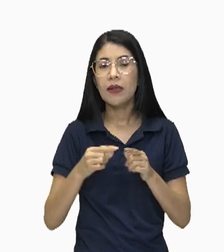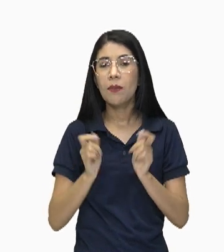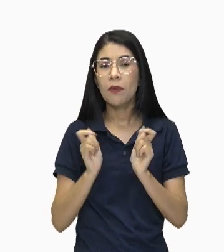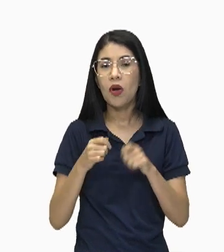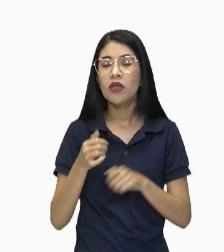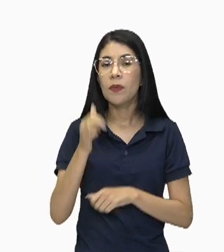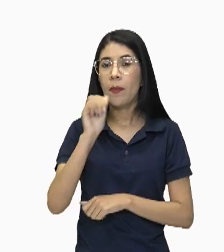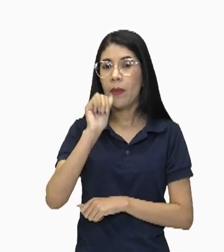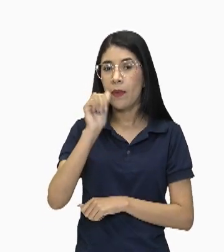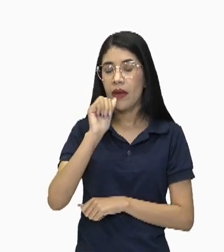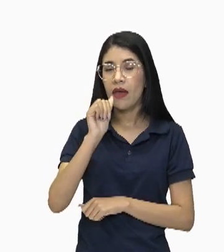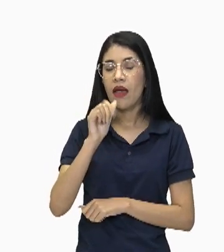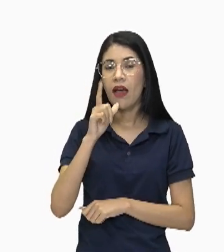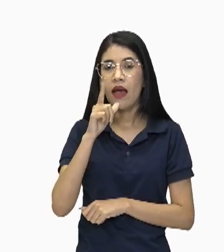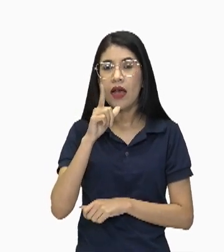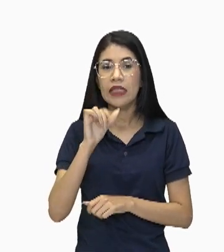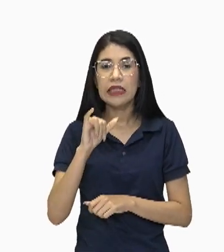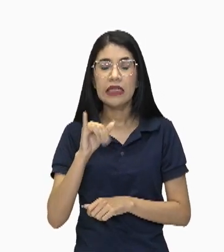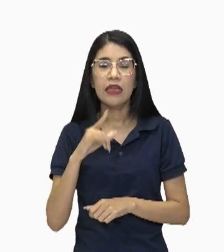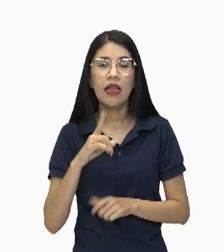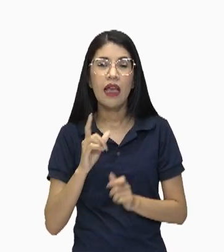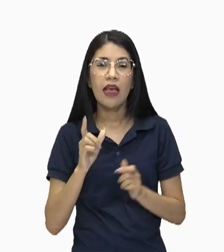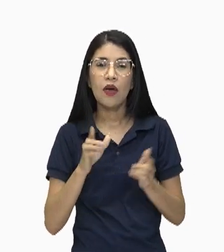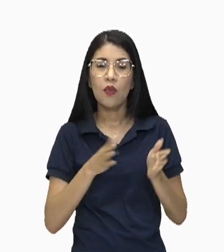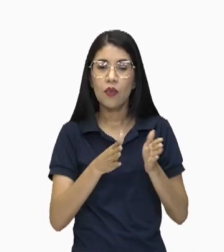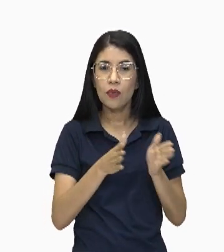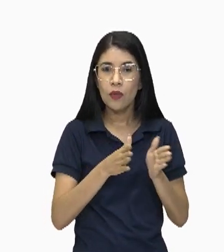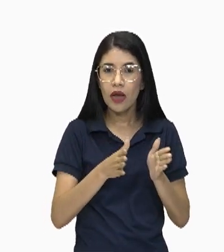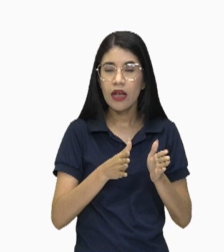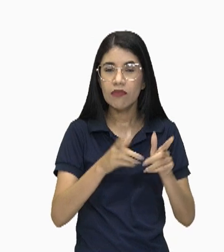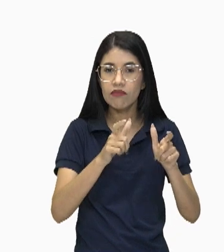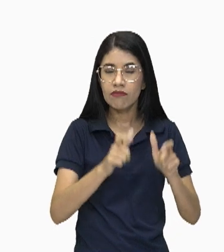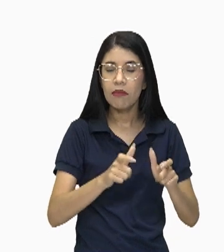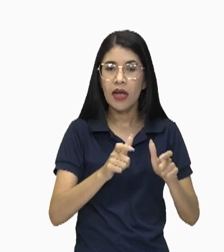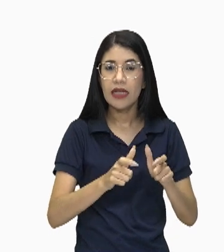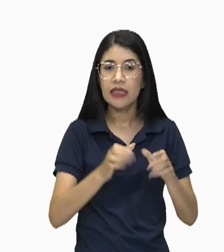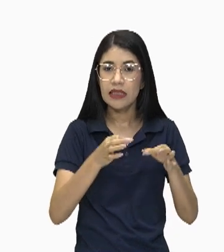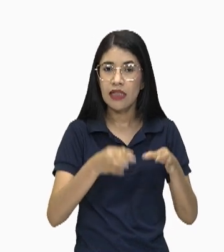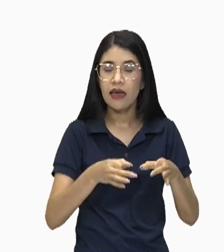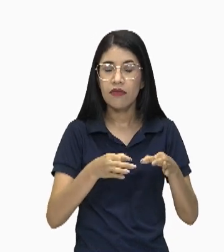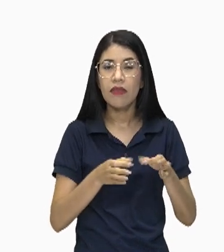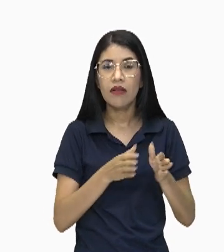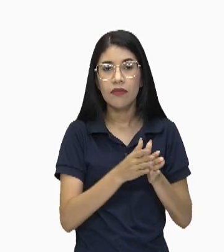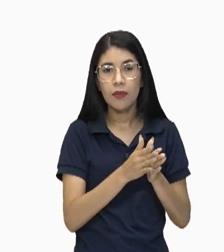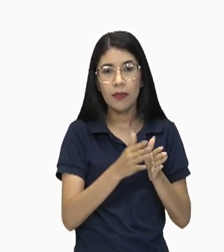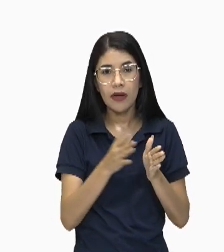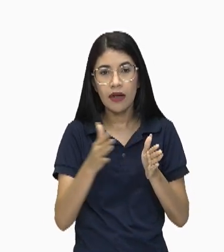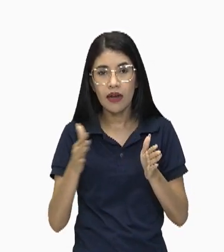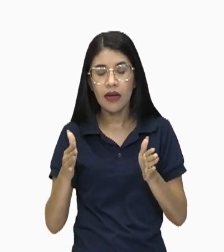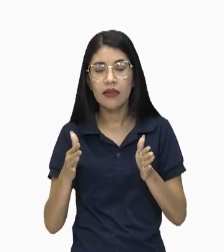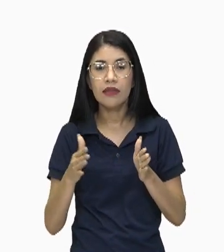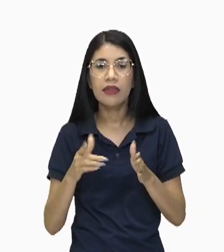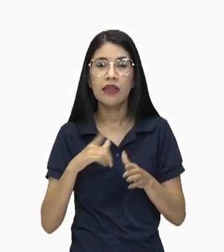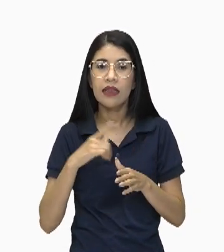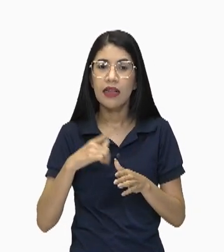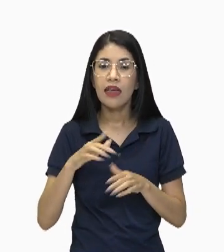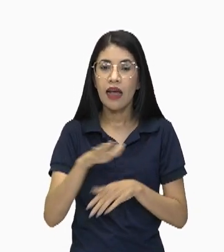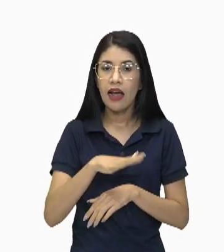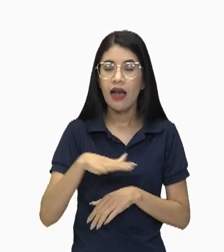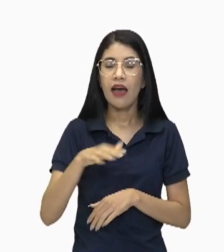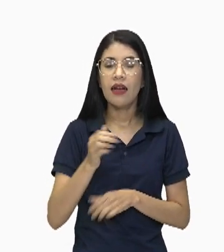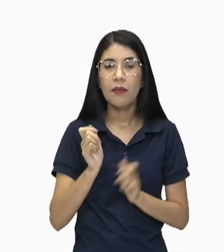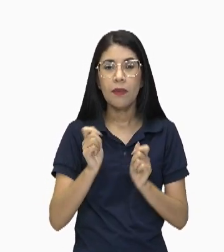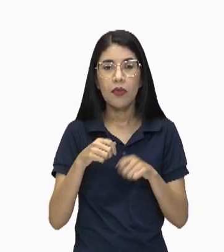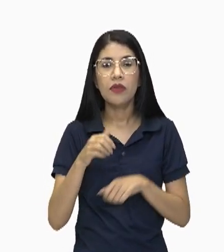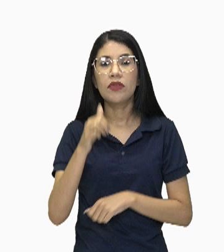em postos específicos ali durante a prova, tá bom? Então a organização da prova vai providenciar, vai ter a área de hidratação